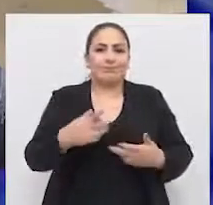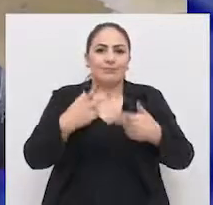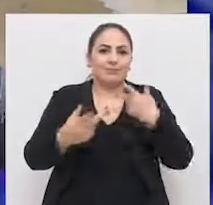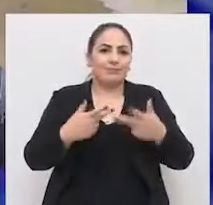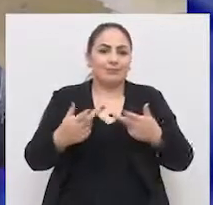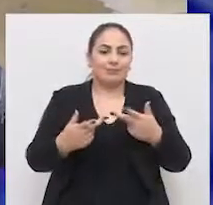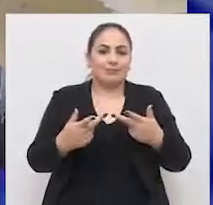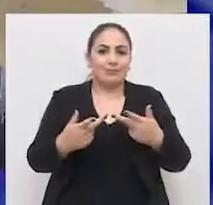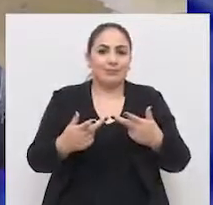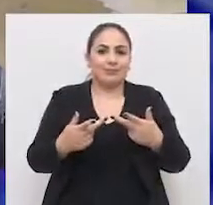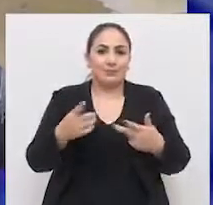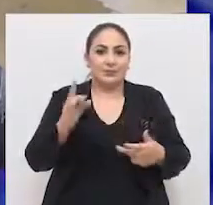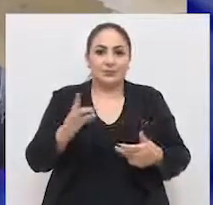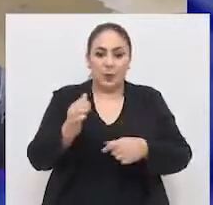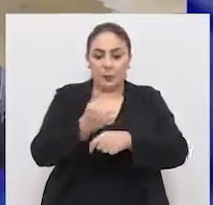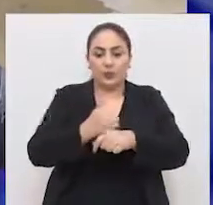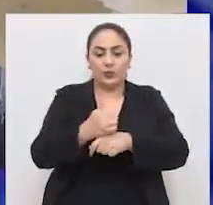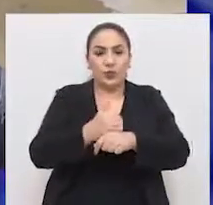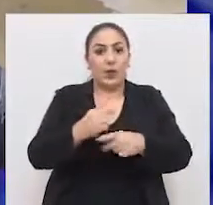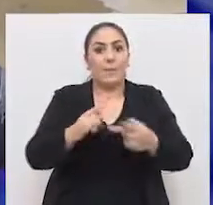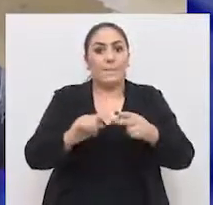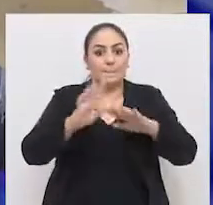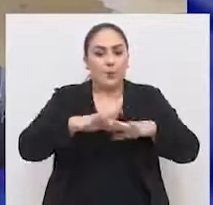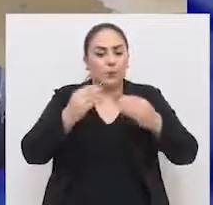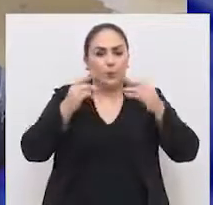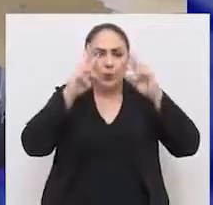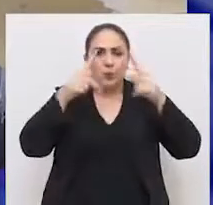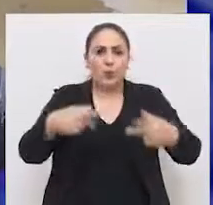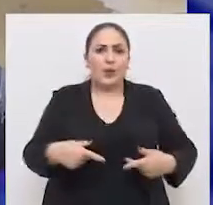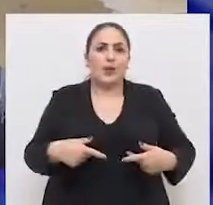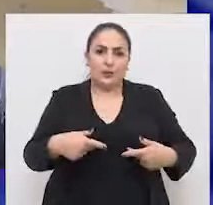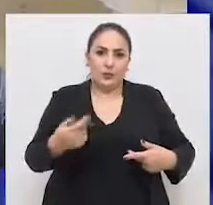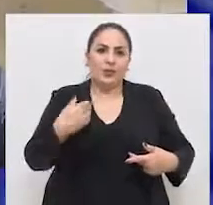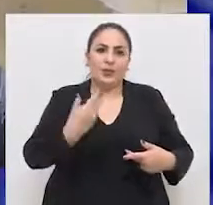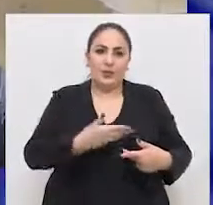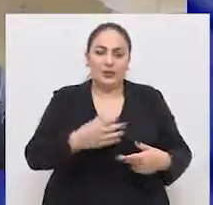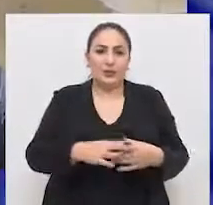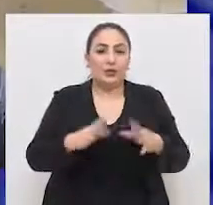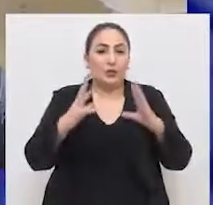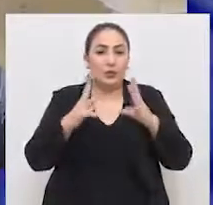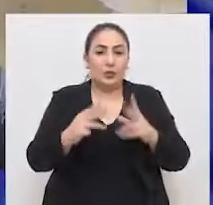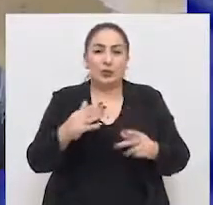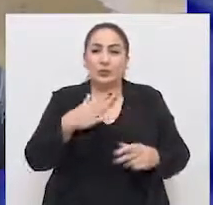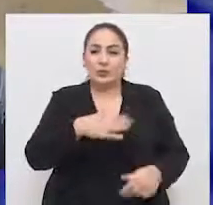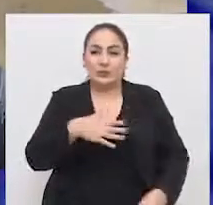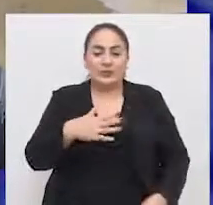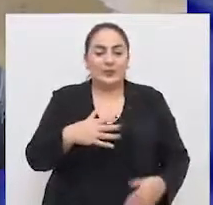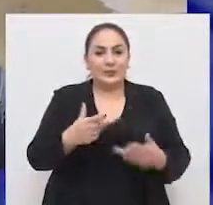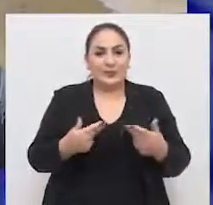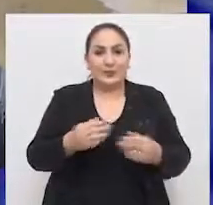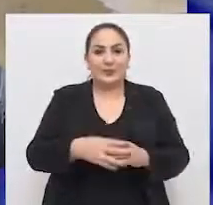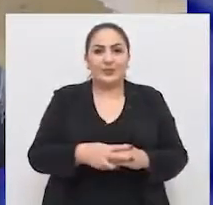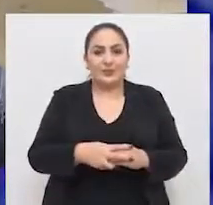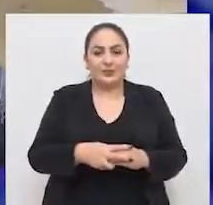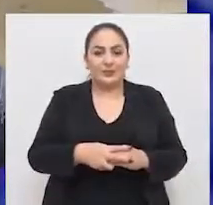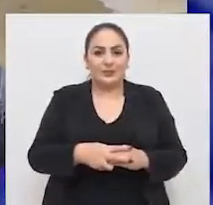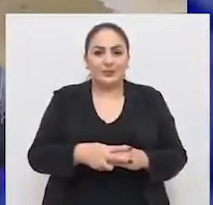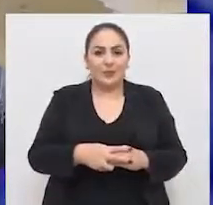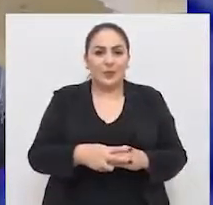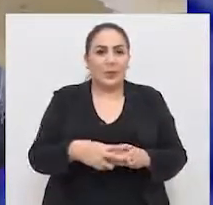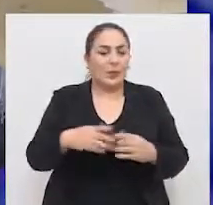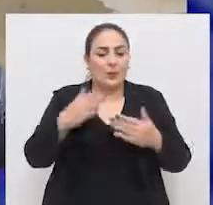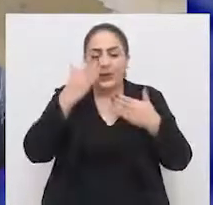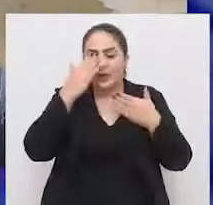dizer. Eles não foram apenas profissionais, foram muito humanos, né? Com a gente em todos os sentidos. A gente fica